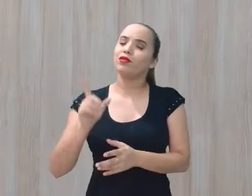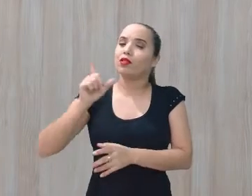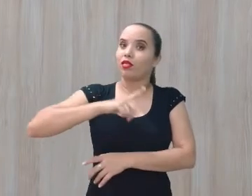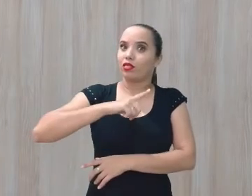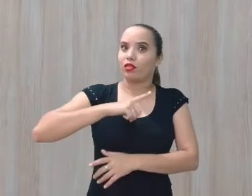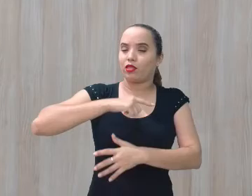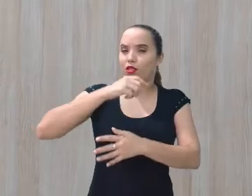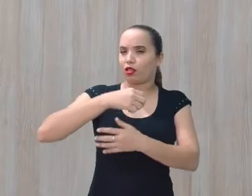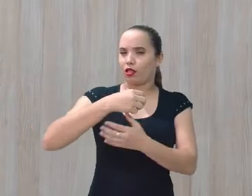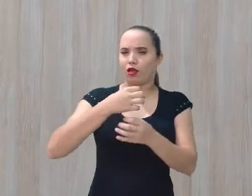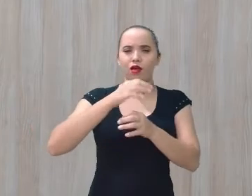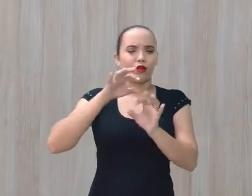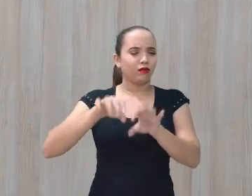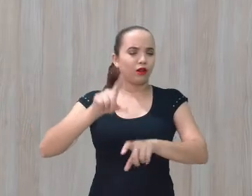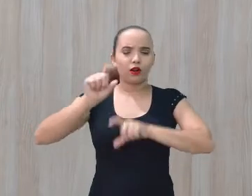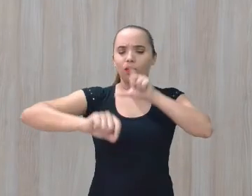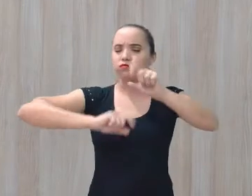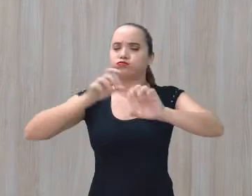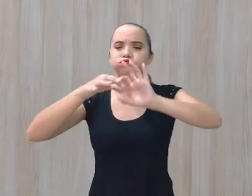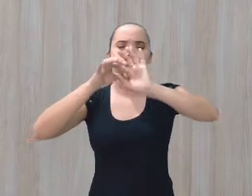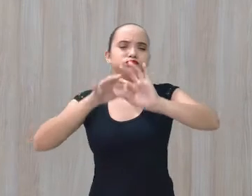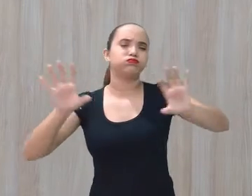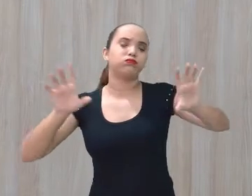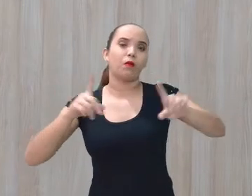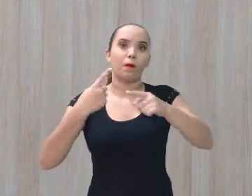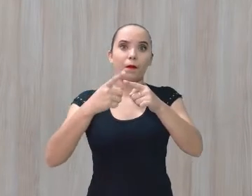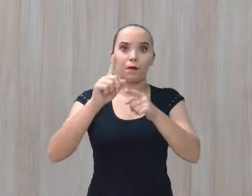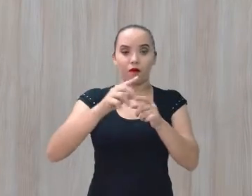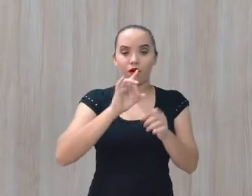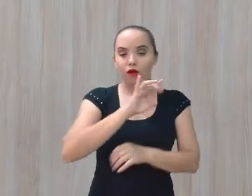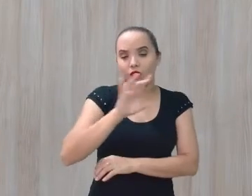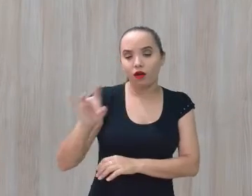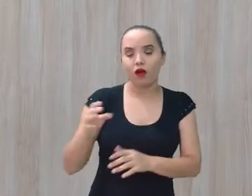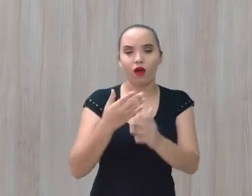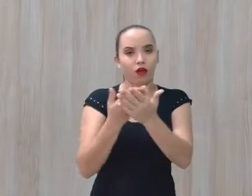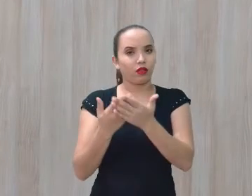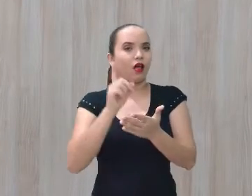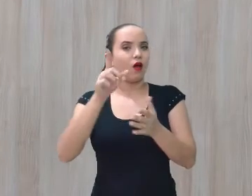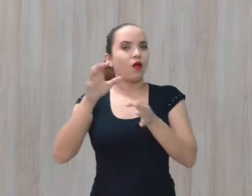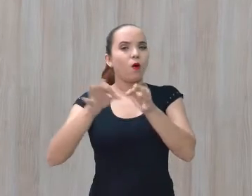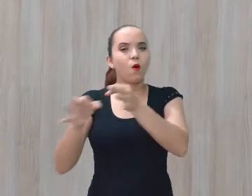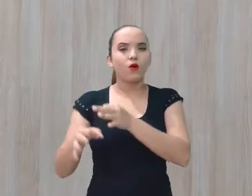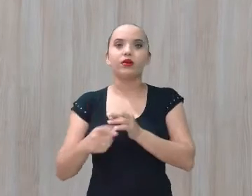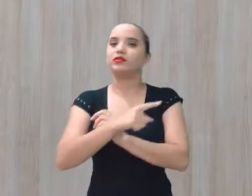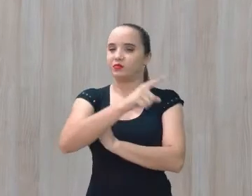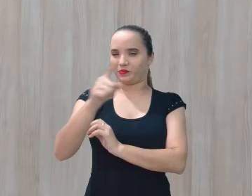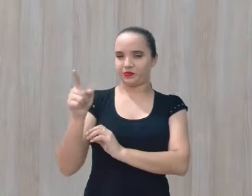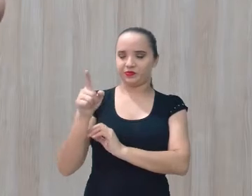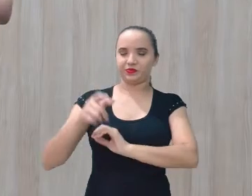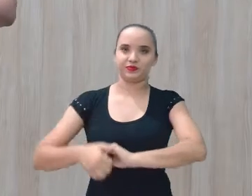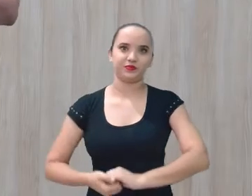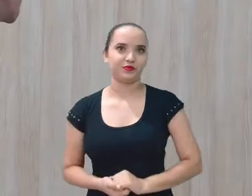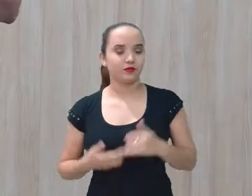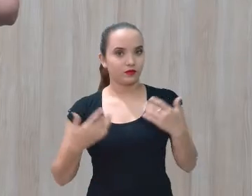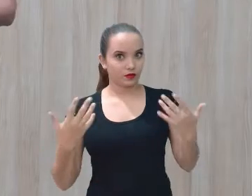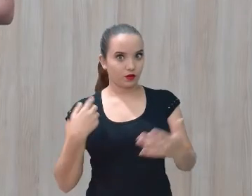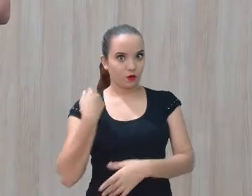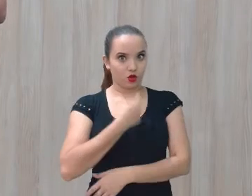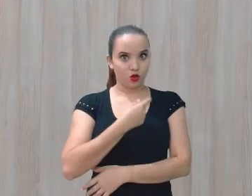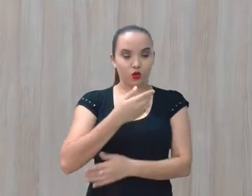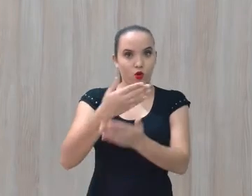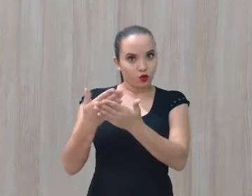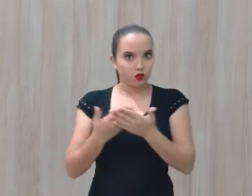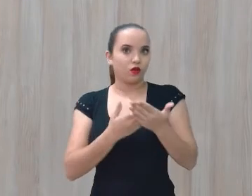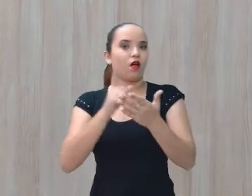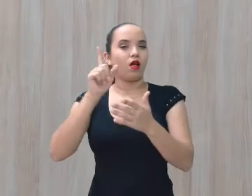que você quiser, porque todas as aulas foram preparadas para vocês. Então, na nossa aula, que tem como tema